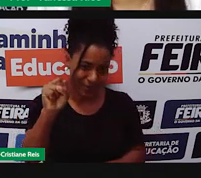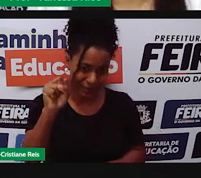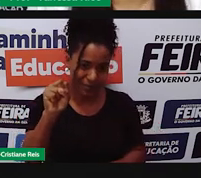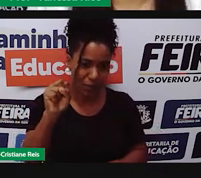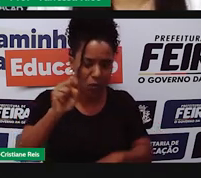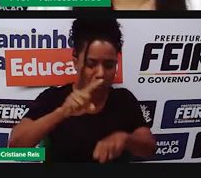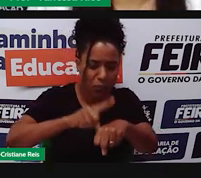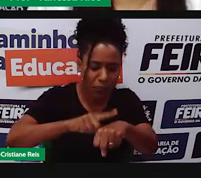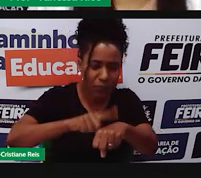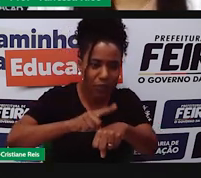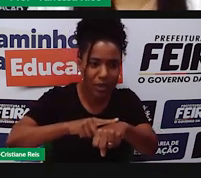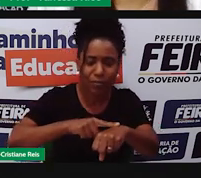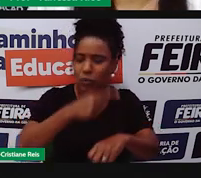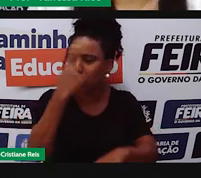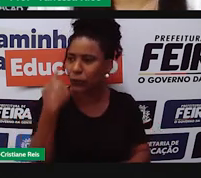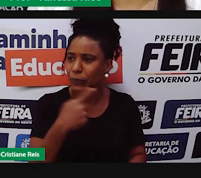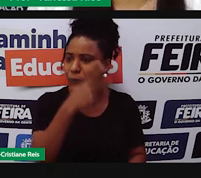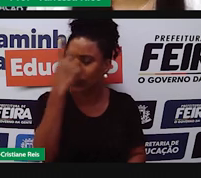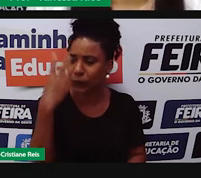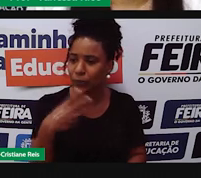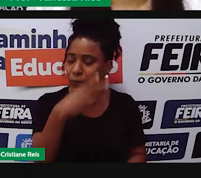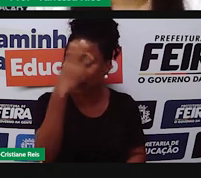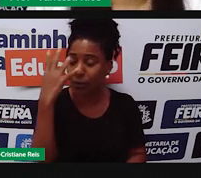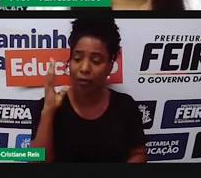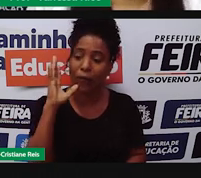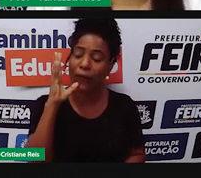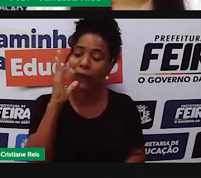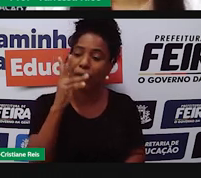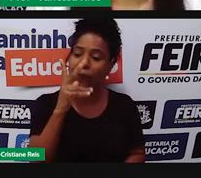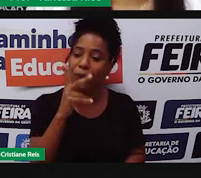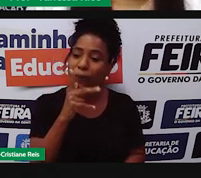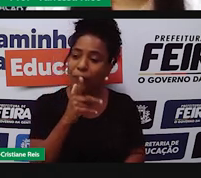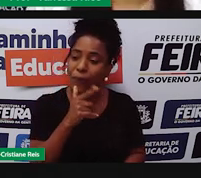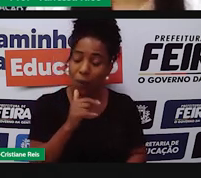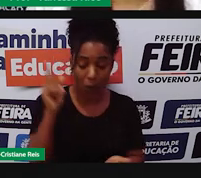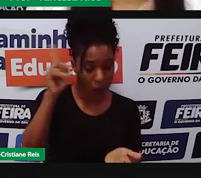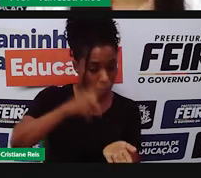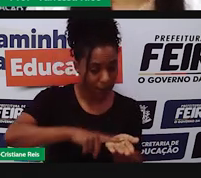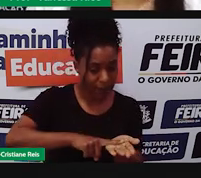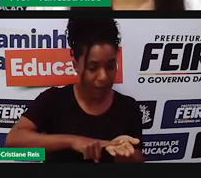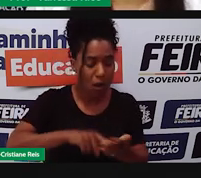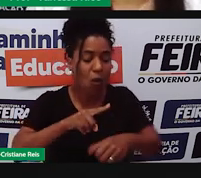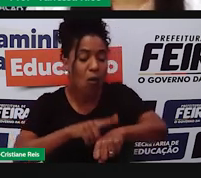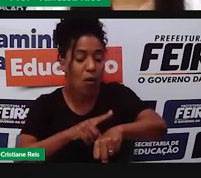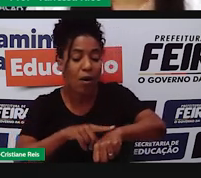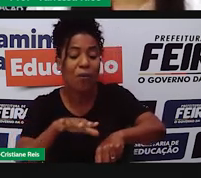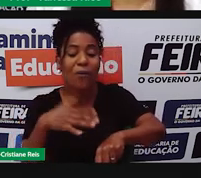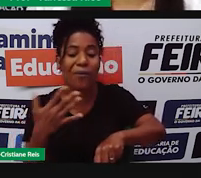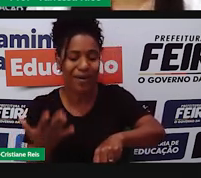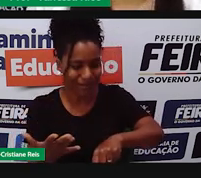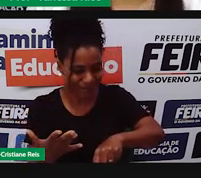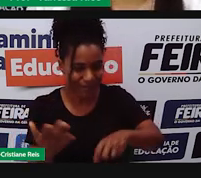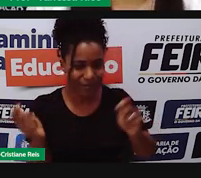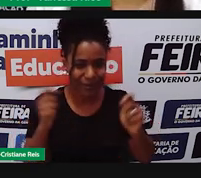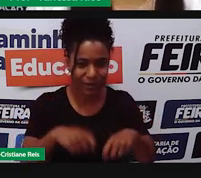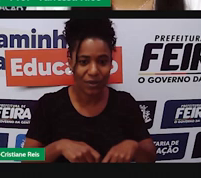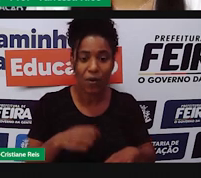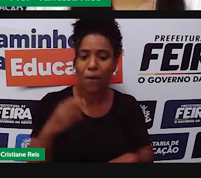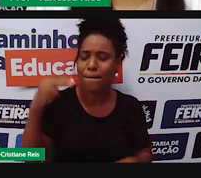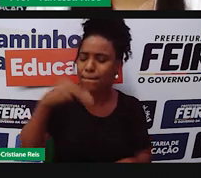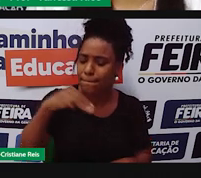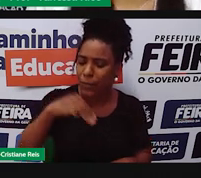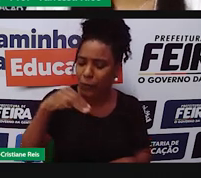duração de algum acontecimento ou compromisso. Então, horas, minutos e segundos são unidades